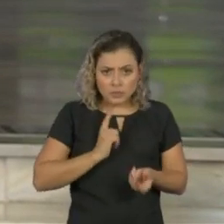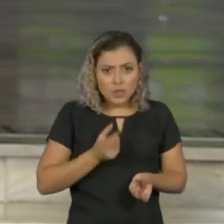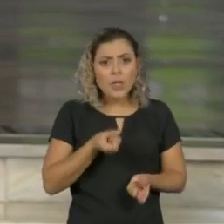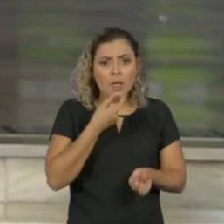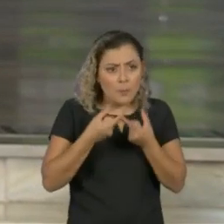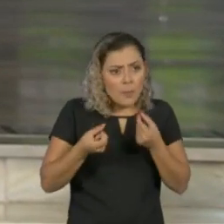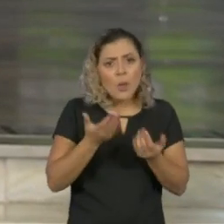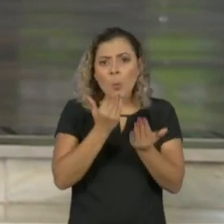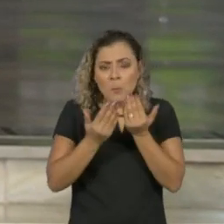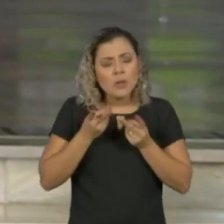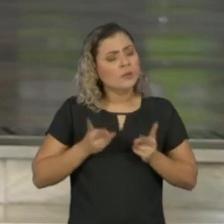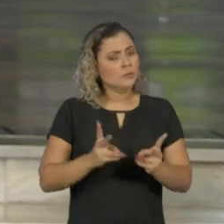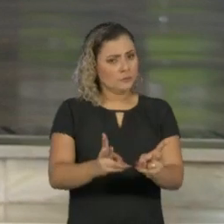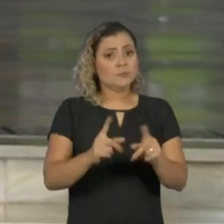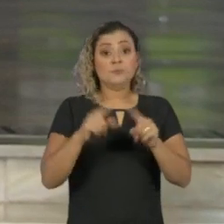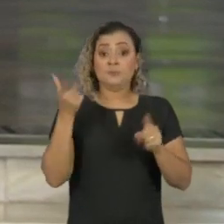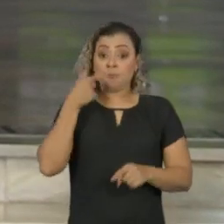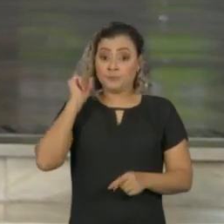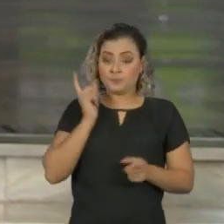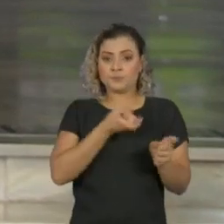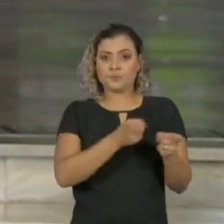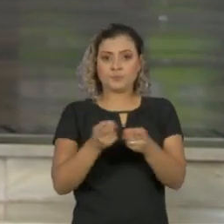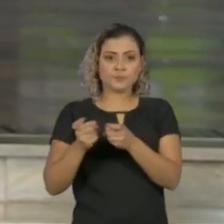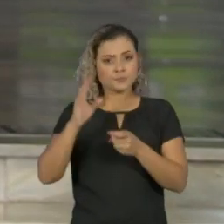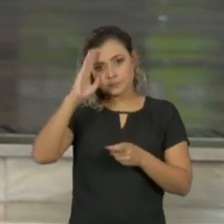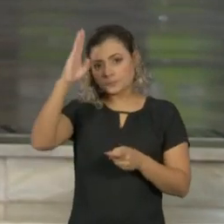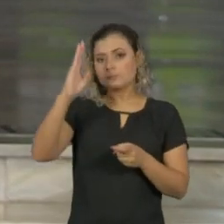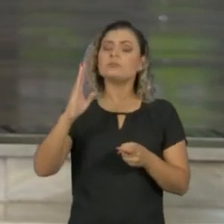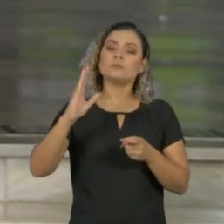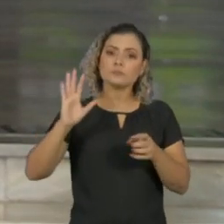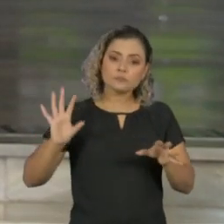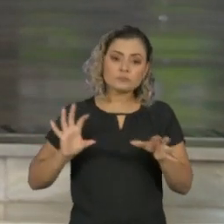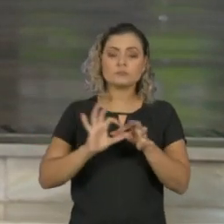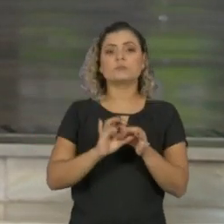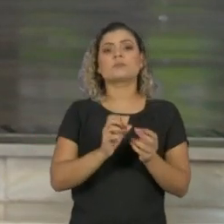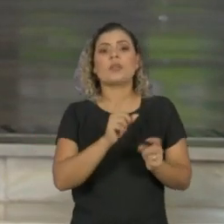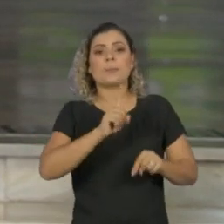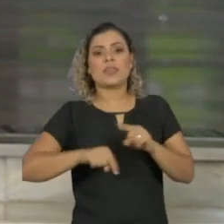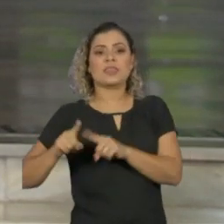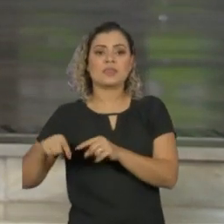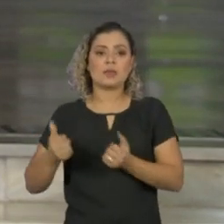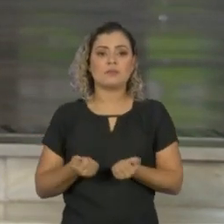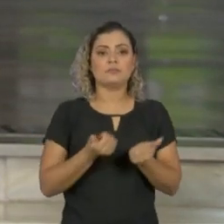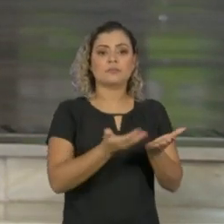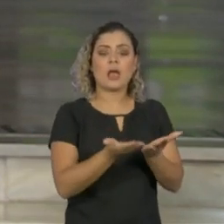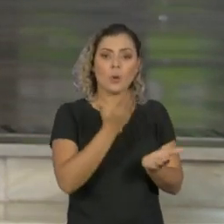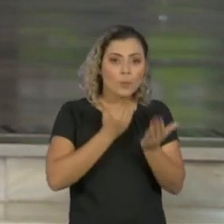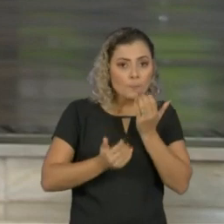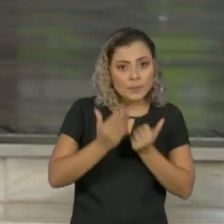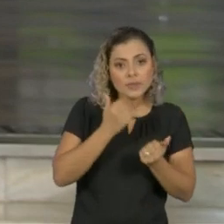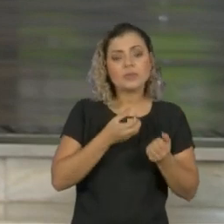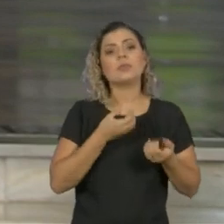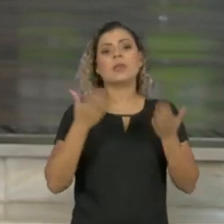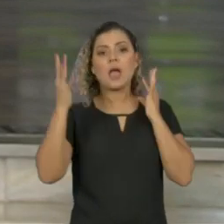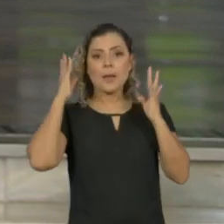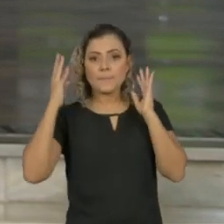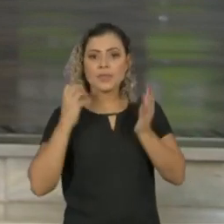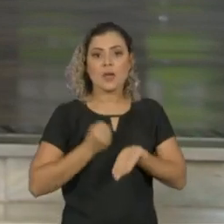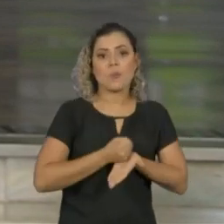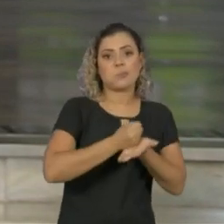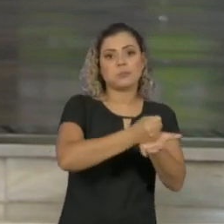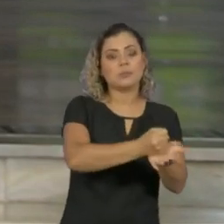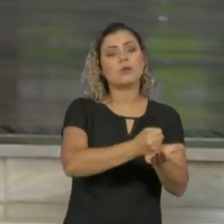anteontem, um comitê executivo com os principais fornecedores de insumos na área de alimentos, na área de produtos de higiene